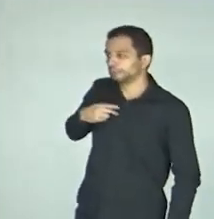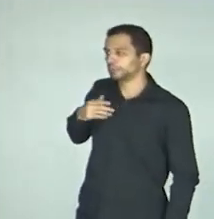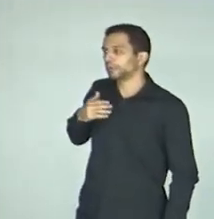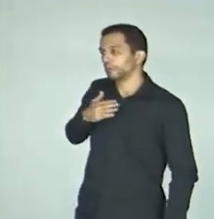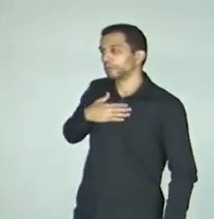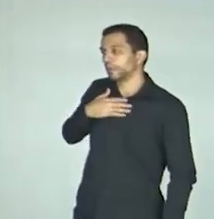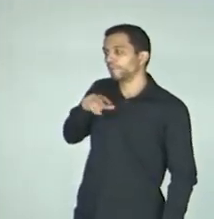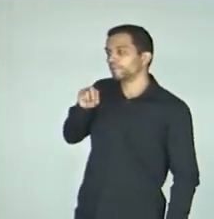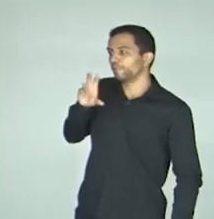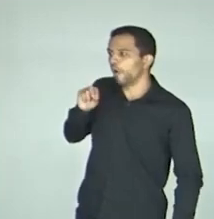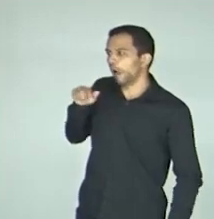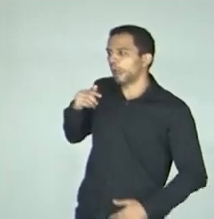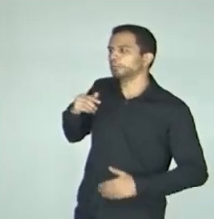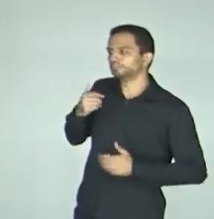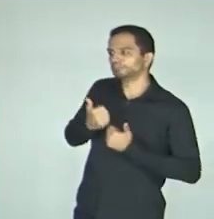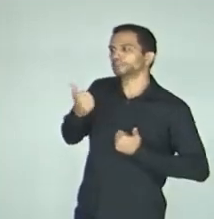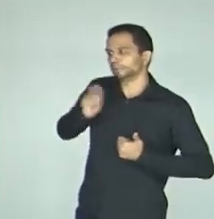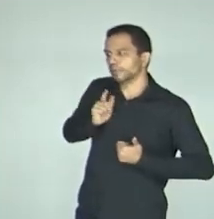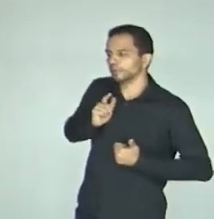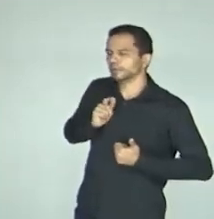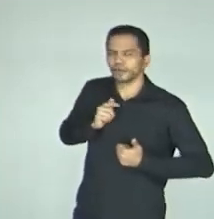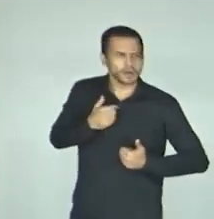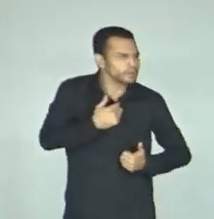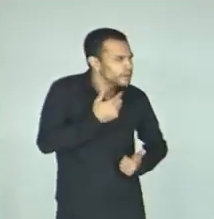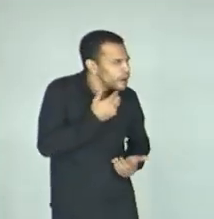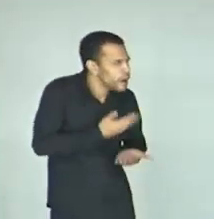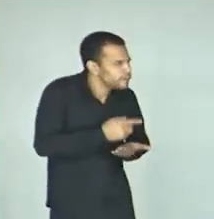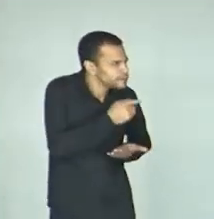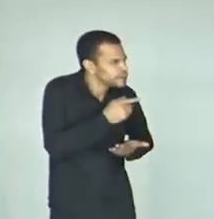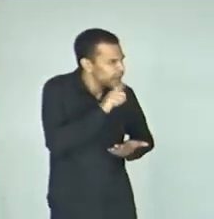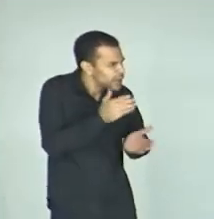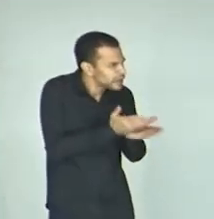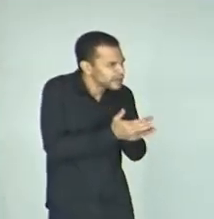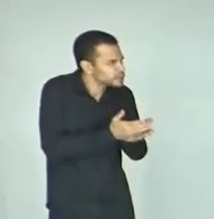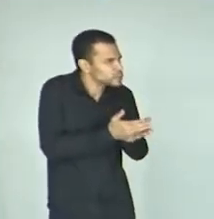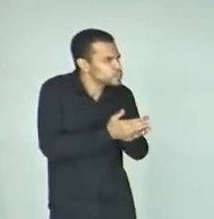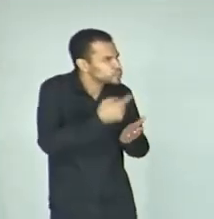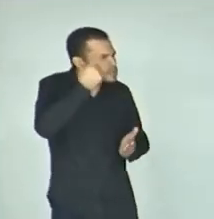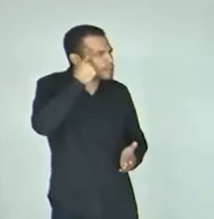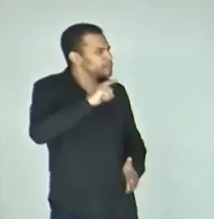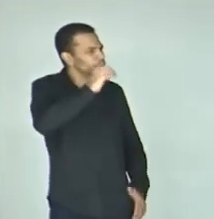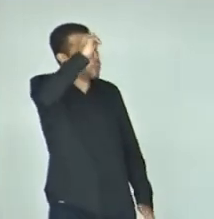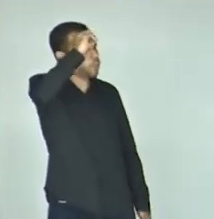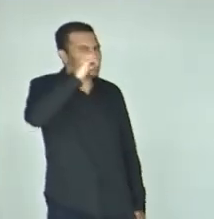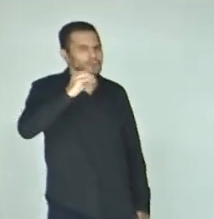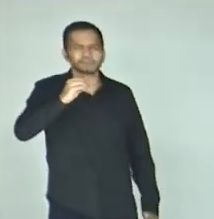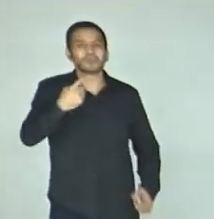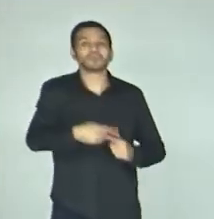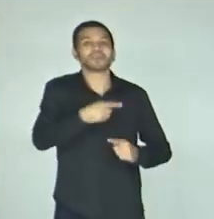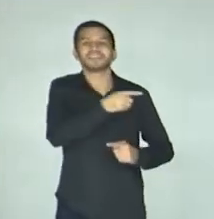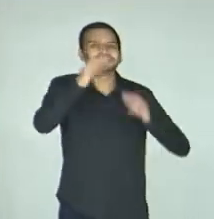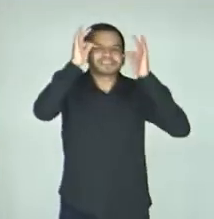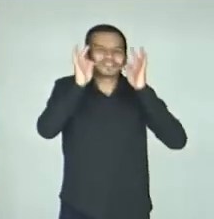avó é até não sei o que lá pelo amor de Deus testemunho zero postura 0 a Bíblia diz assim